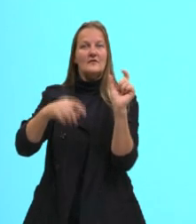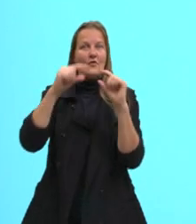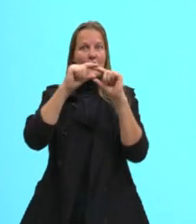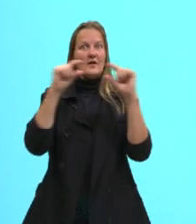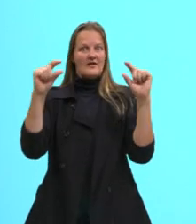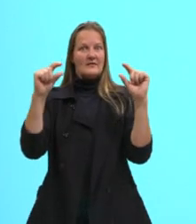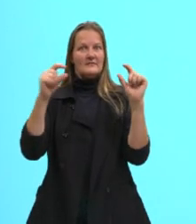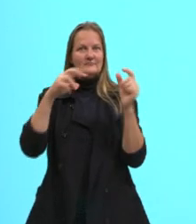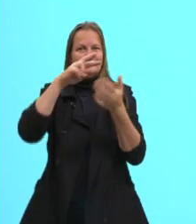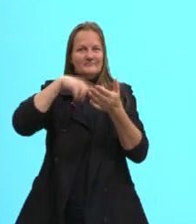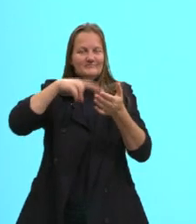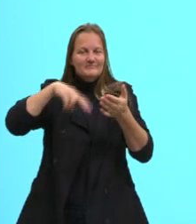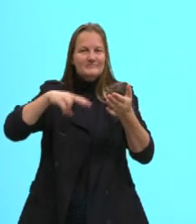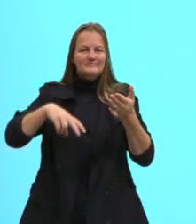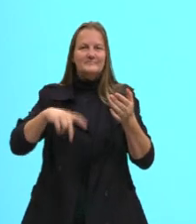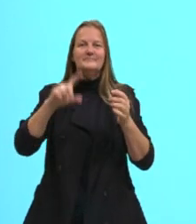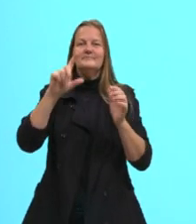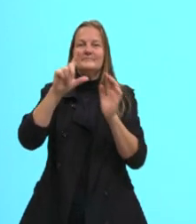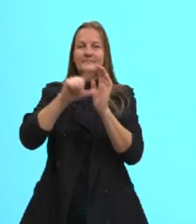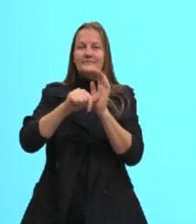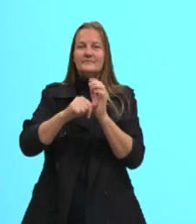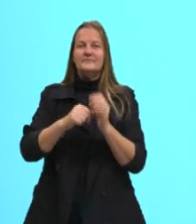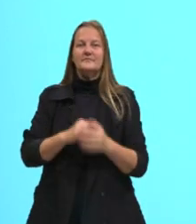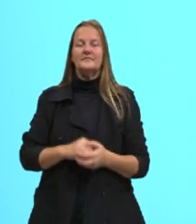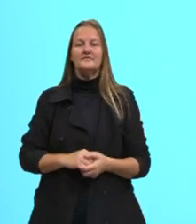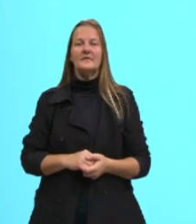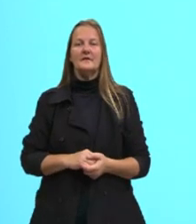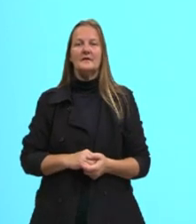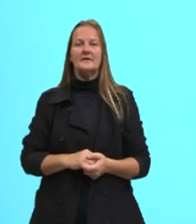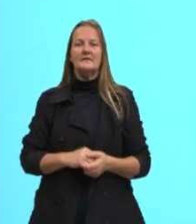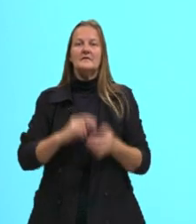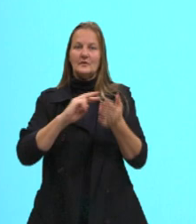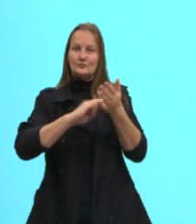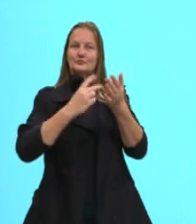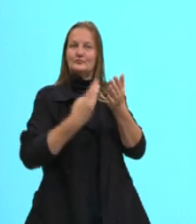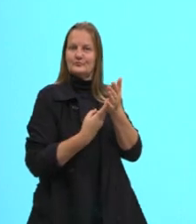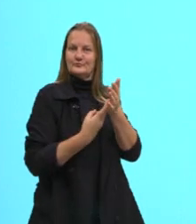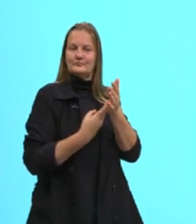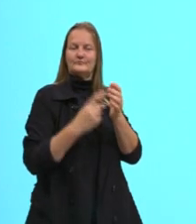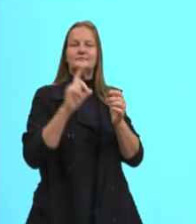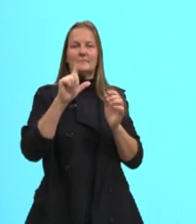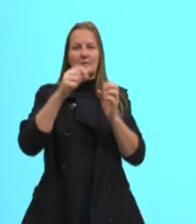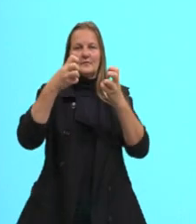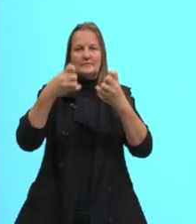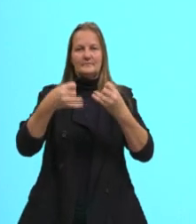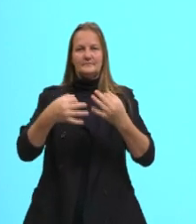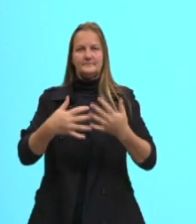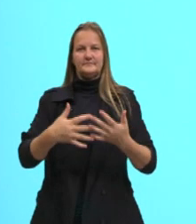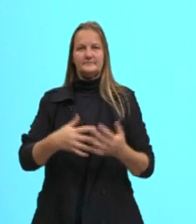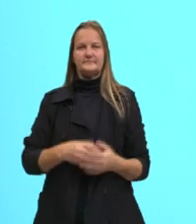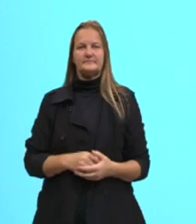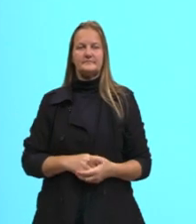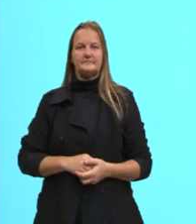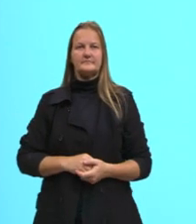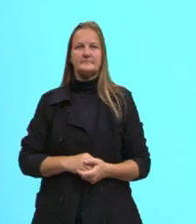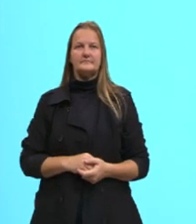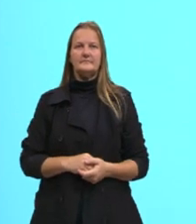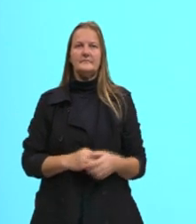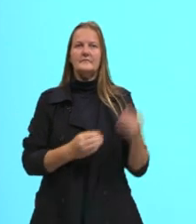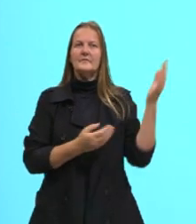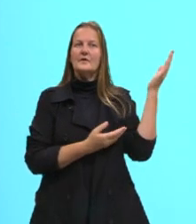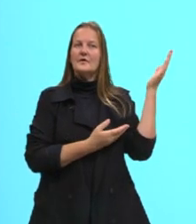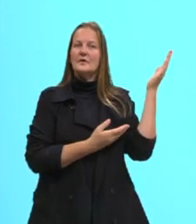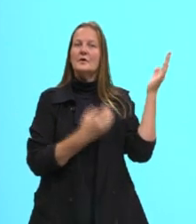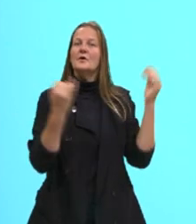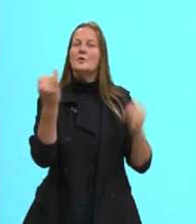eu vou ler algumas delas e depois logo após vou fazer as tradições certo para facilitar bom aí entra Um item muito